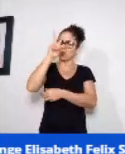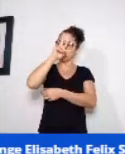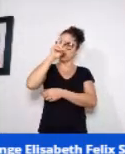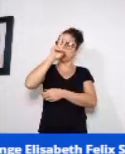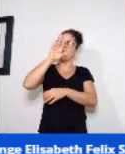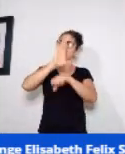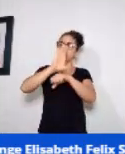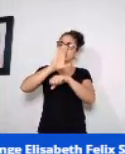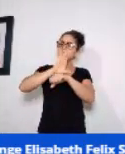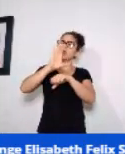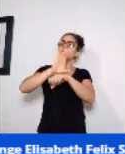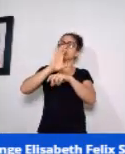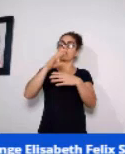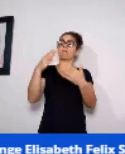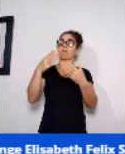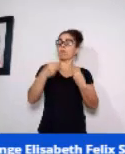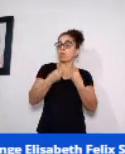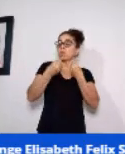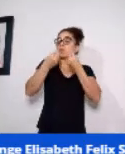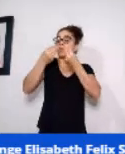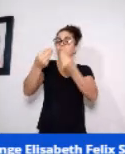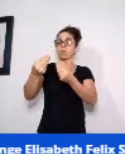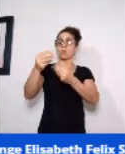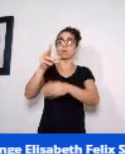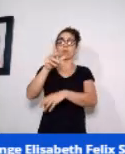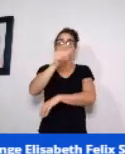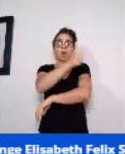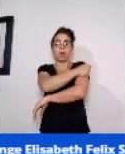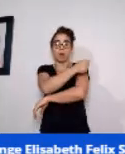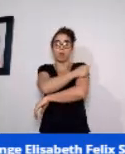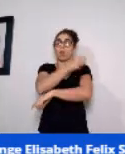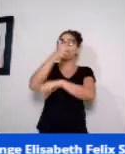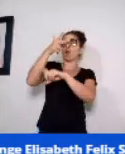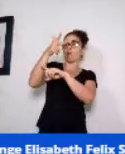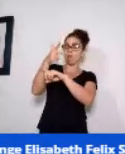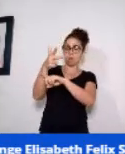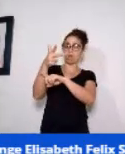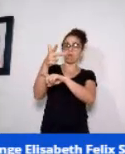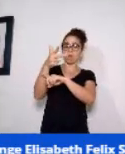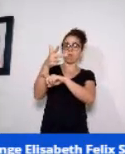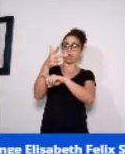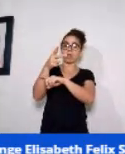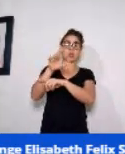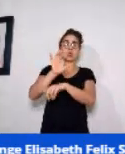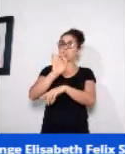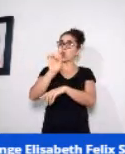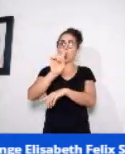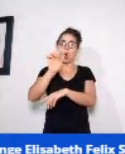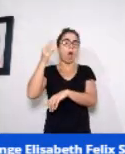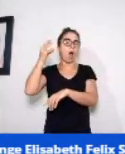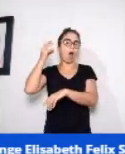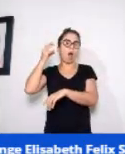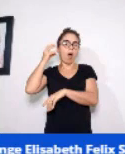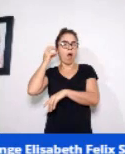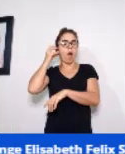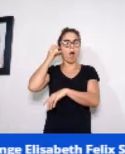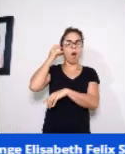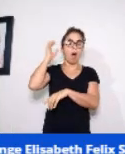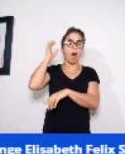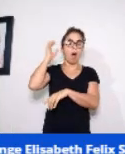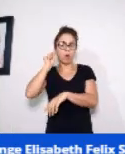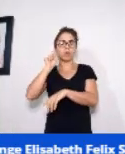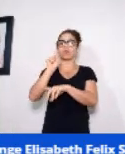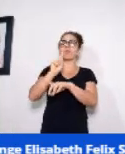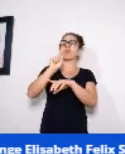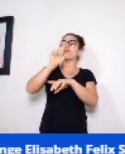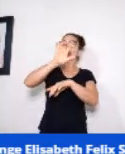Então, quando eu trago para o aluno os vídeos em si, não só o áudio, eu estou trazendo para o aluno o quê? O campo visual, aquilo